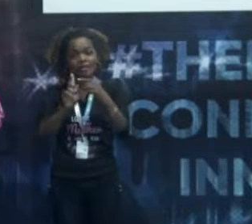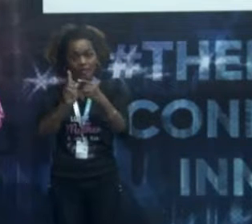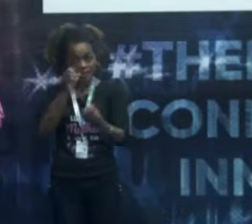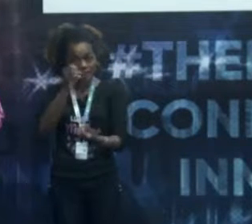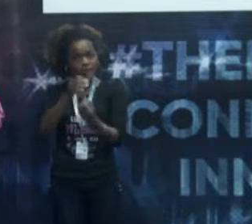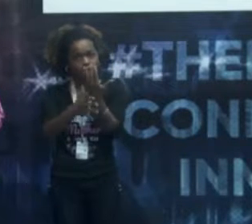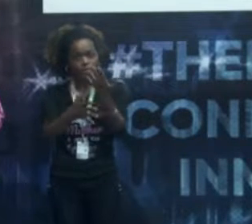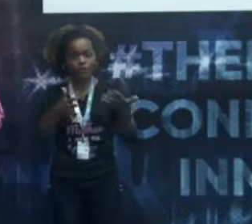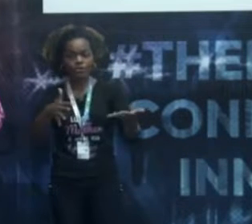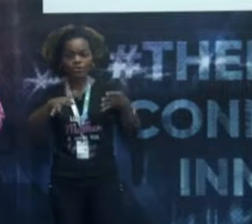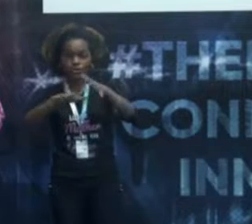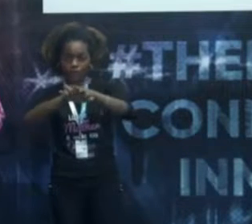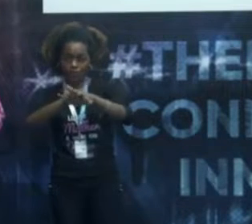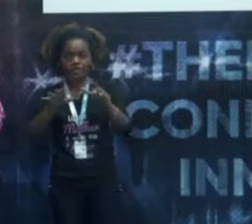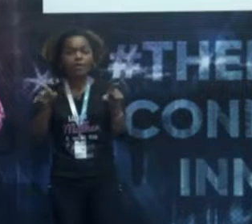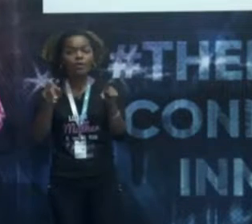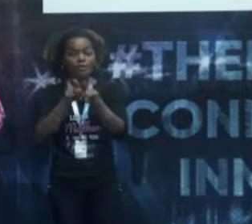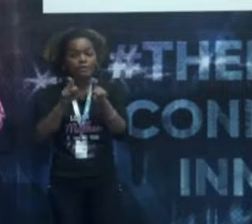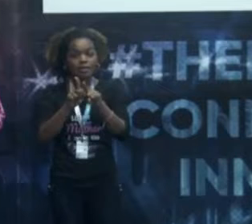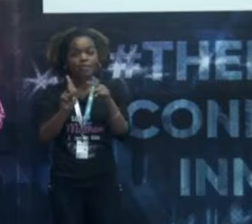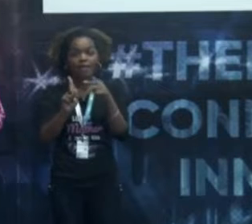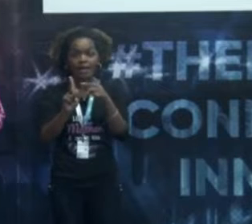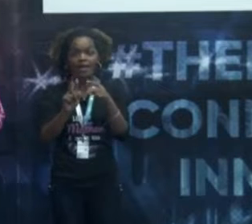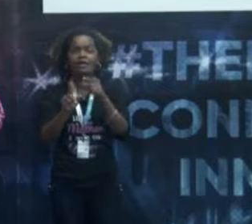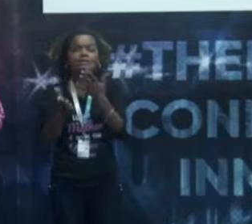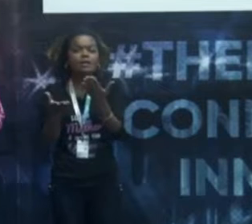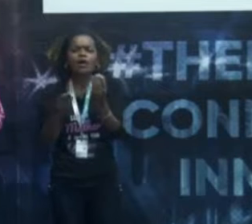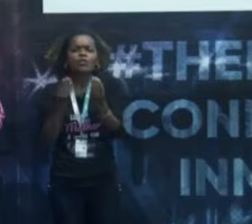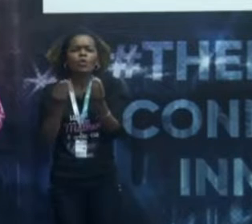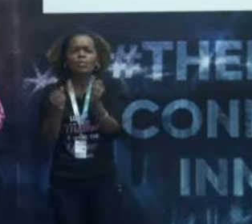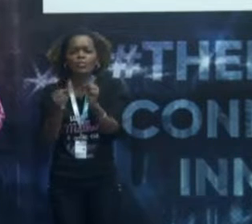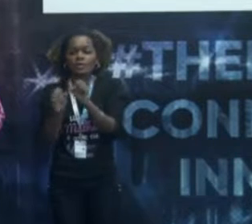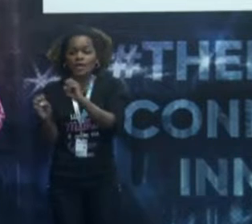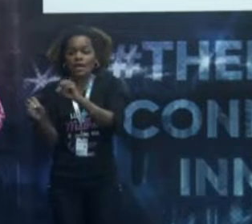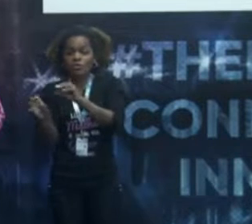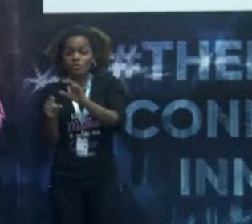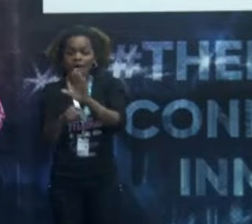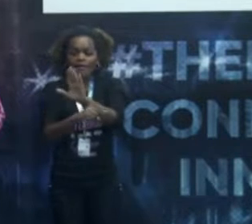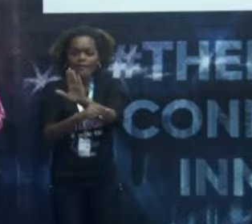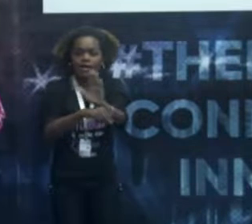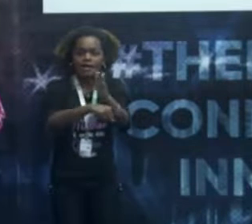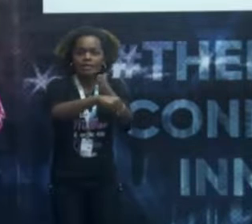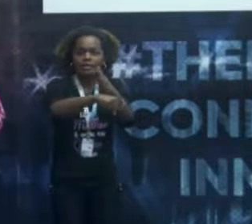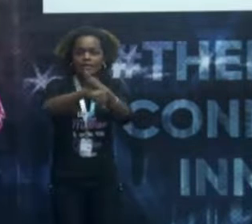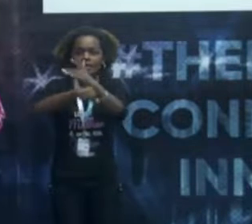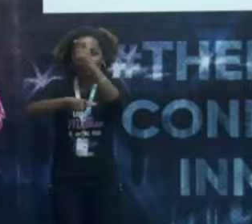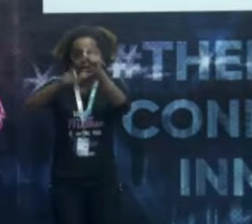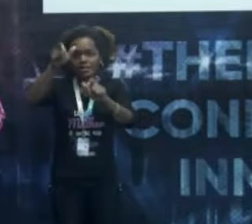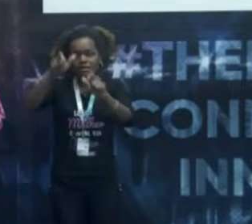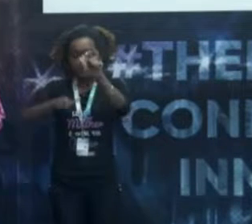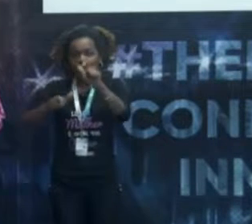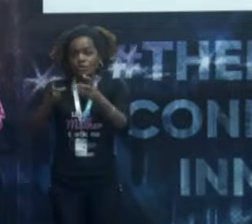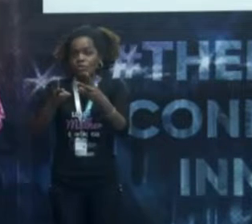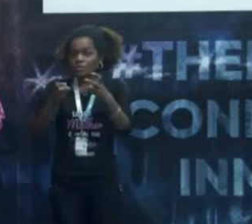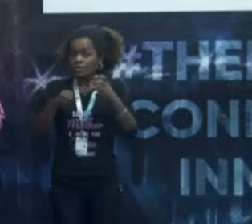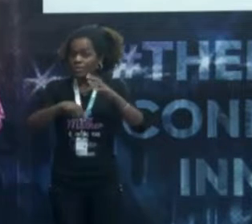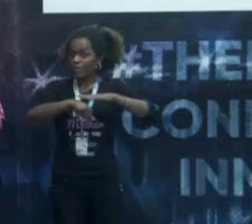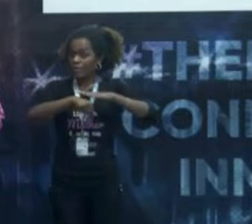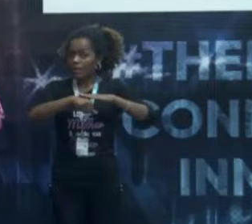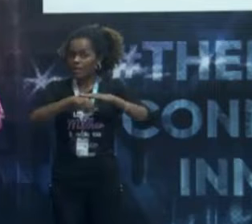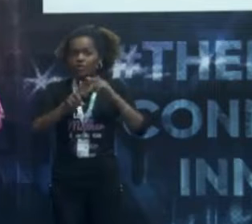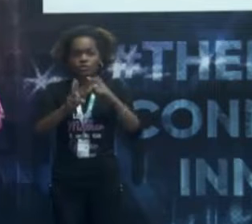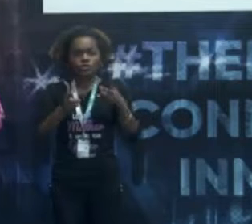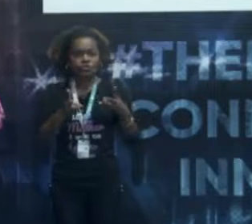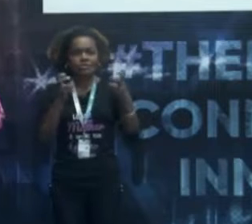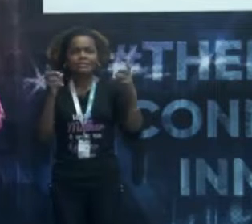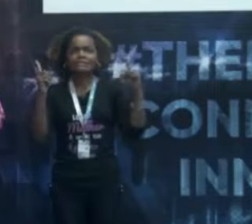inclusão, e a gente treinava as pessoas, porque a gente viu que nesse momento a gente descobriu, né, que era muito difícil